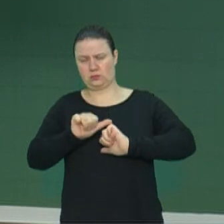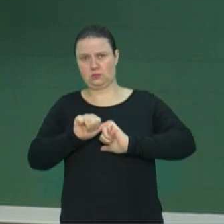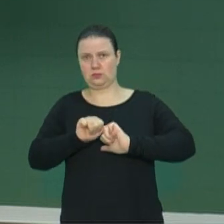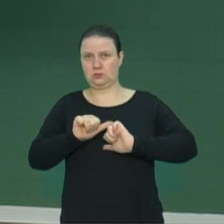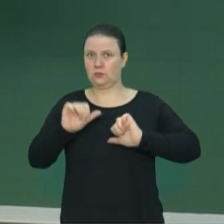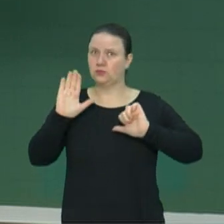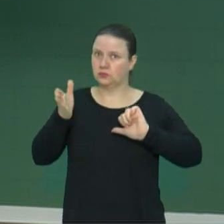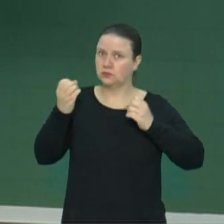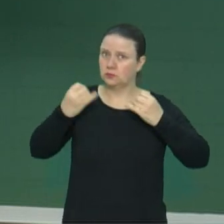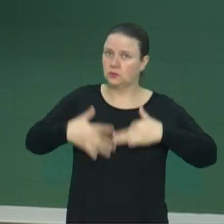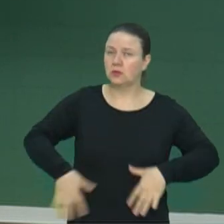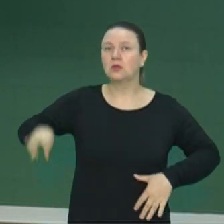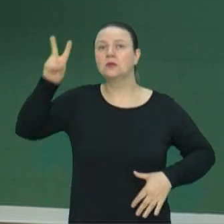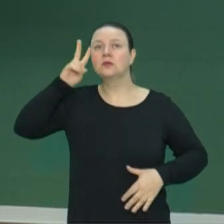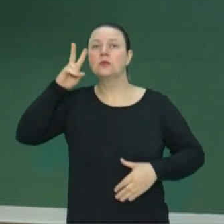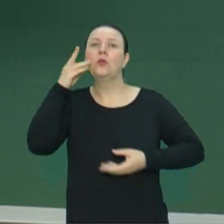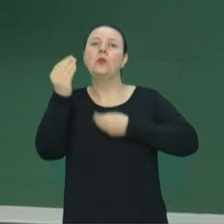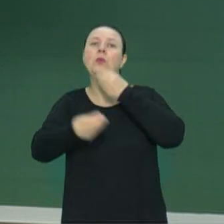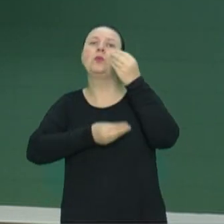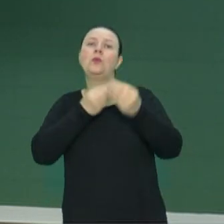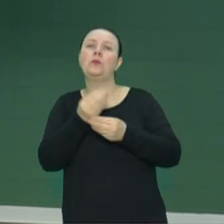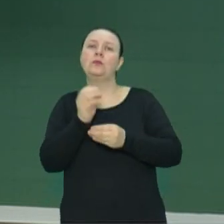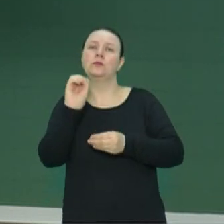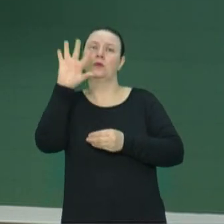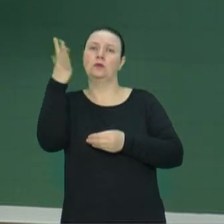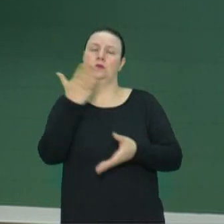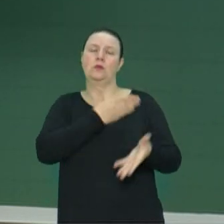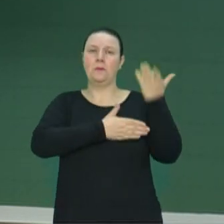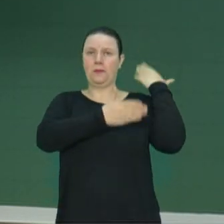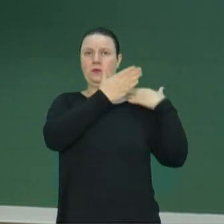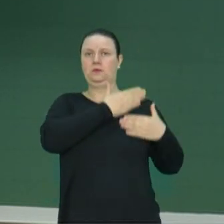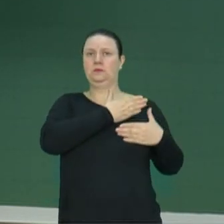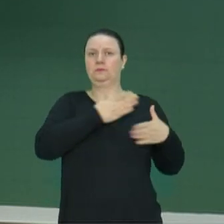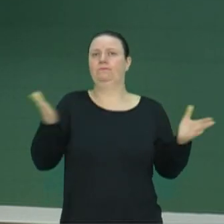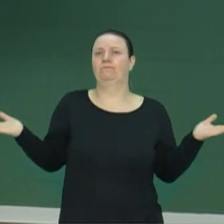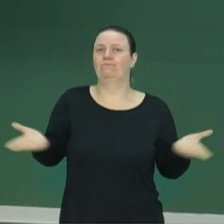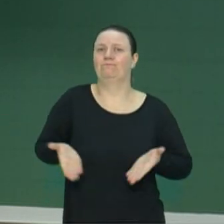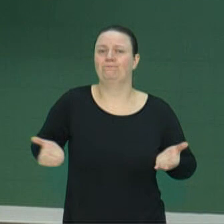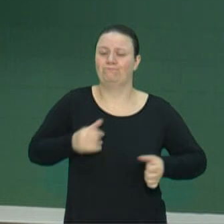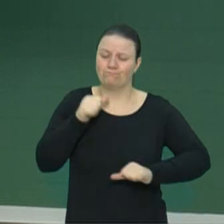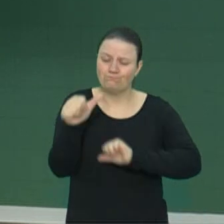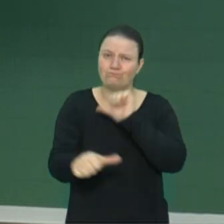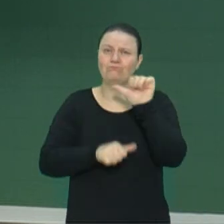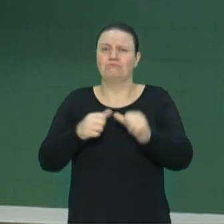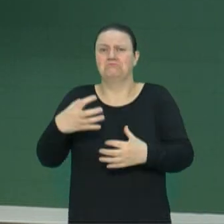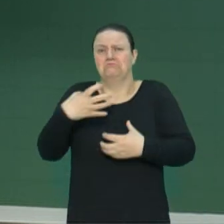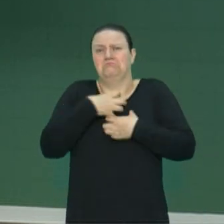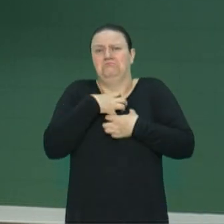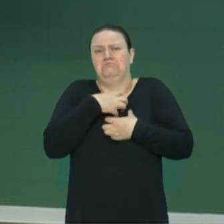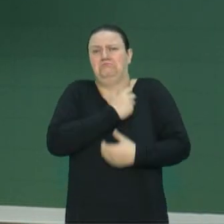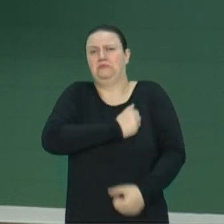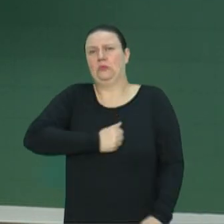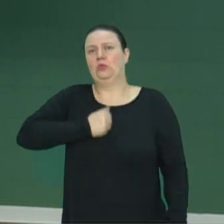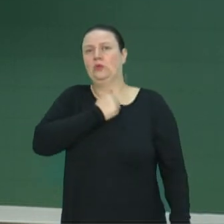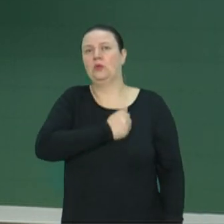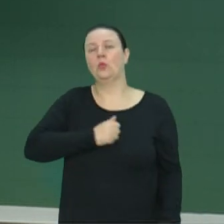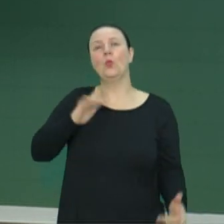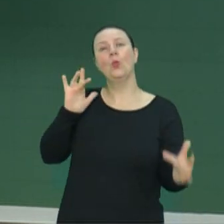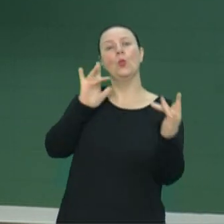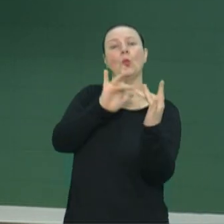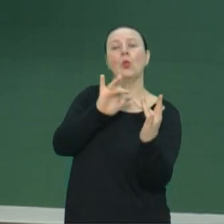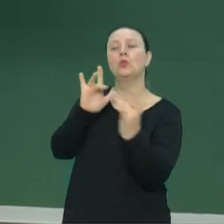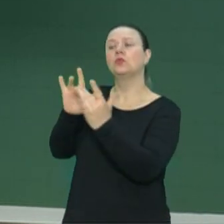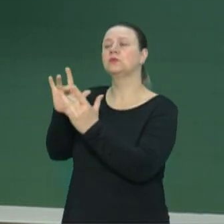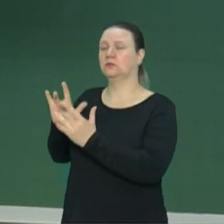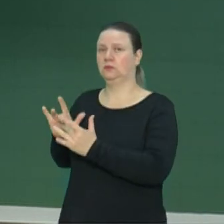ele estava relembrando como eram as coisas antes e como elas estão hoje. E do que ele mais sente falta é do contato. A pergunta é,